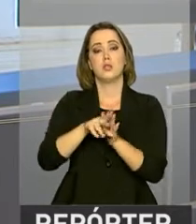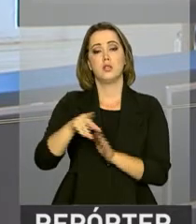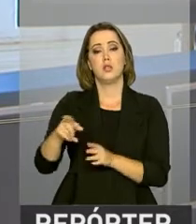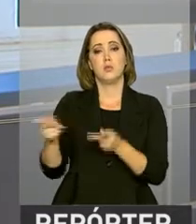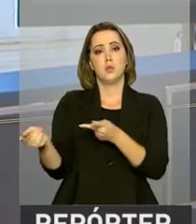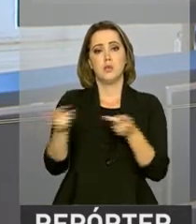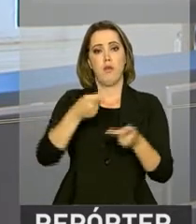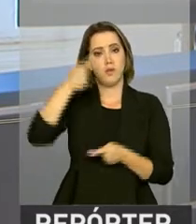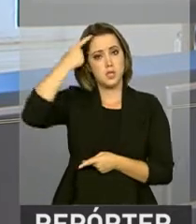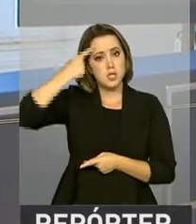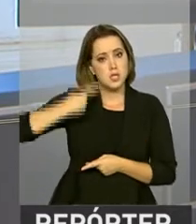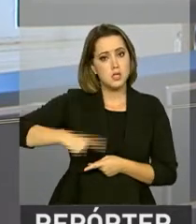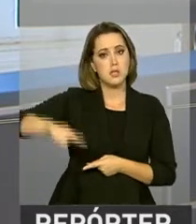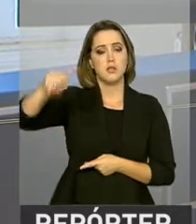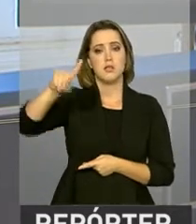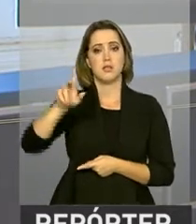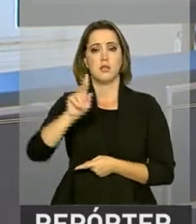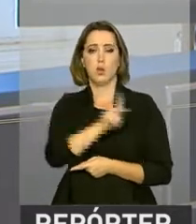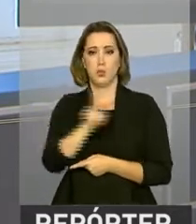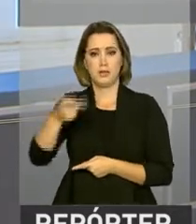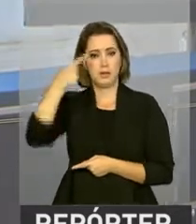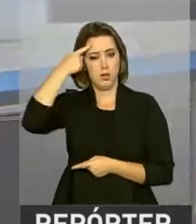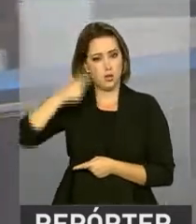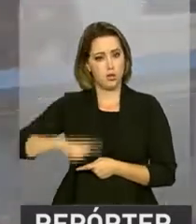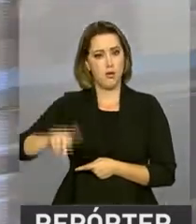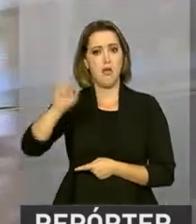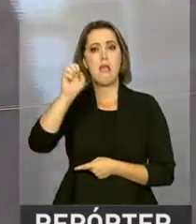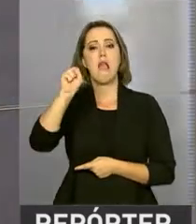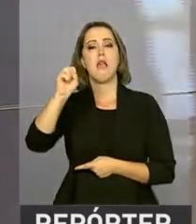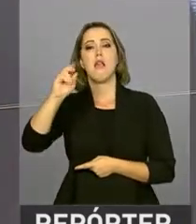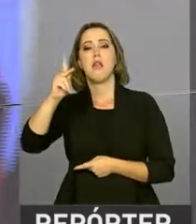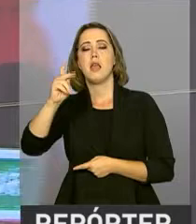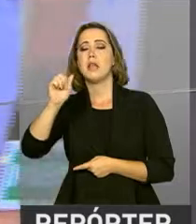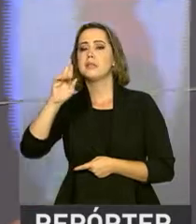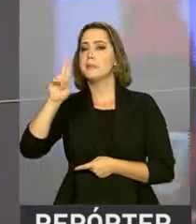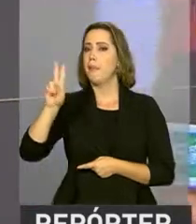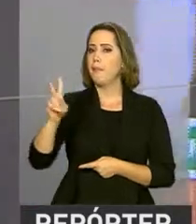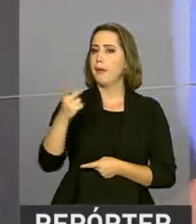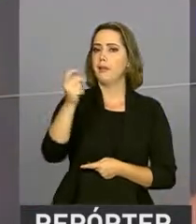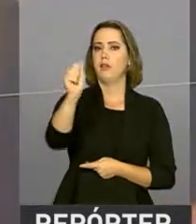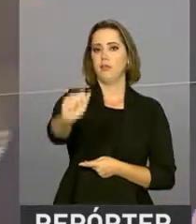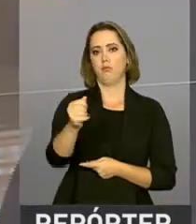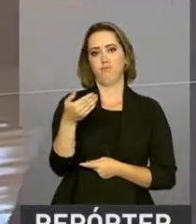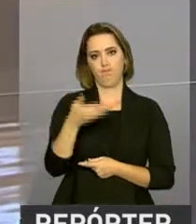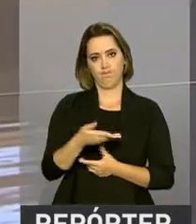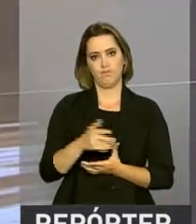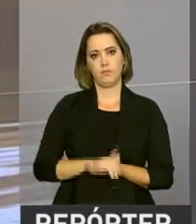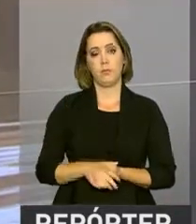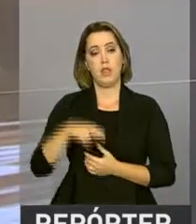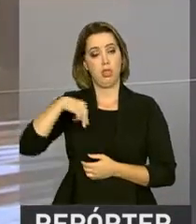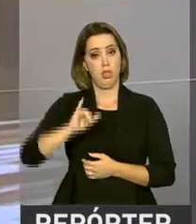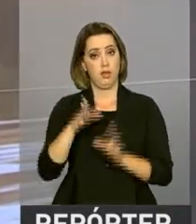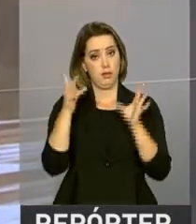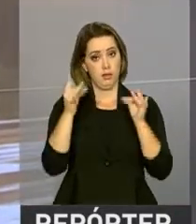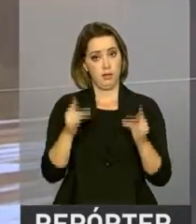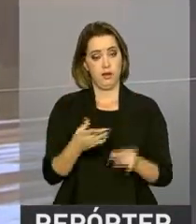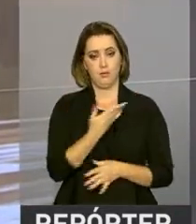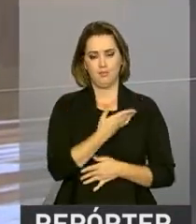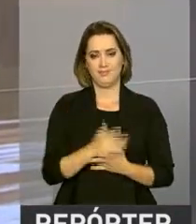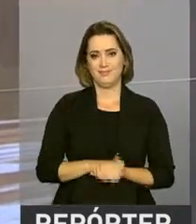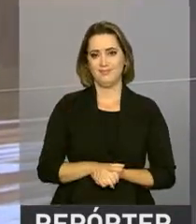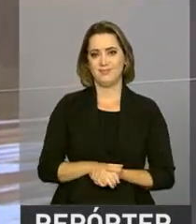mariano rajoy o repórter nem pereira tem as informações para a gente lá e boa tarde mais uma vez